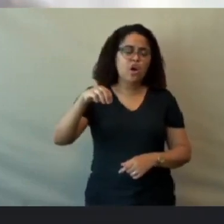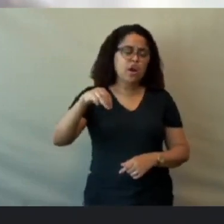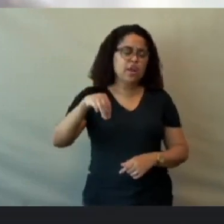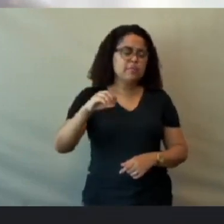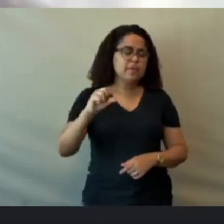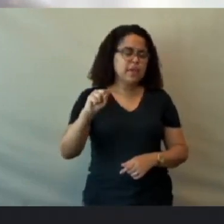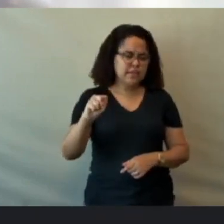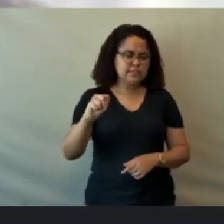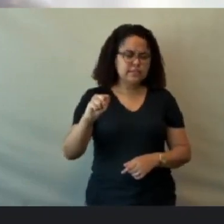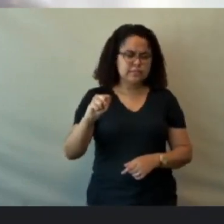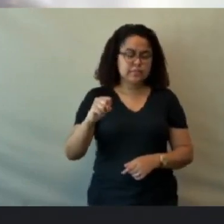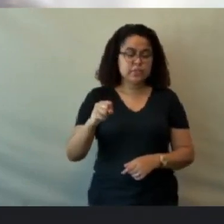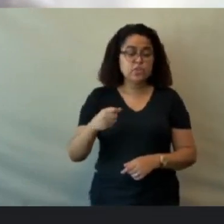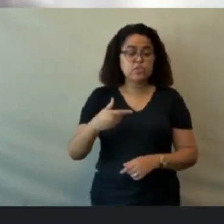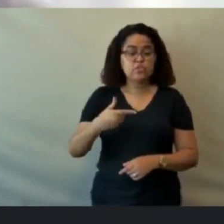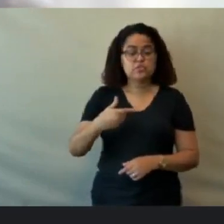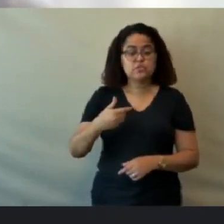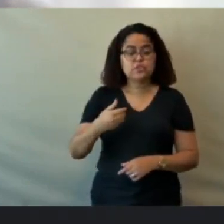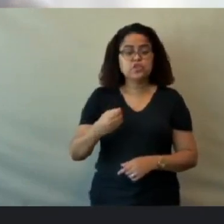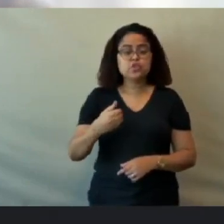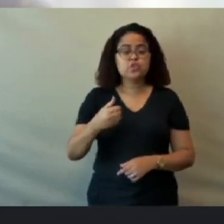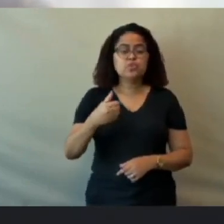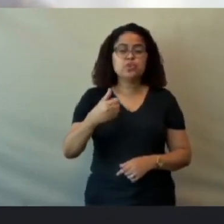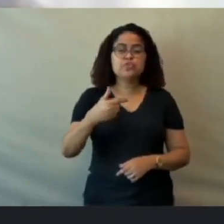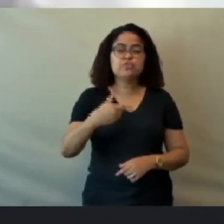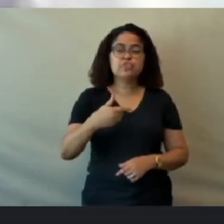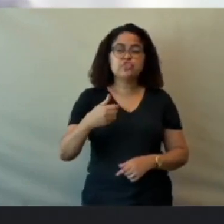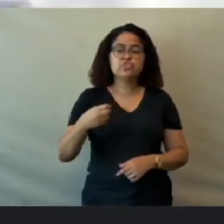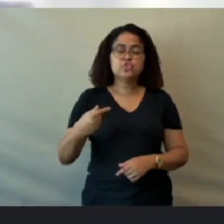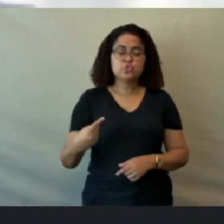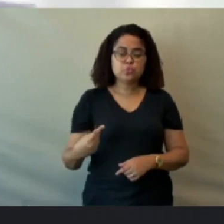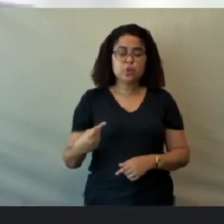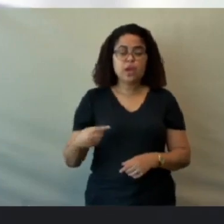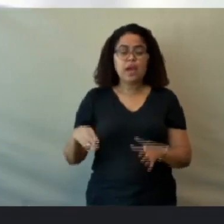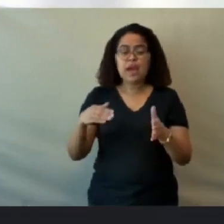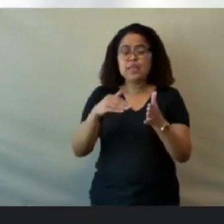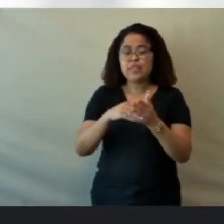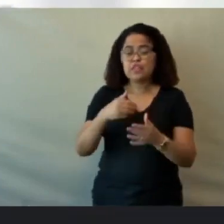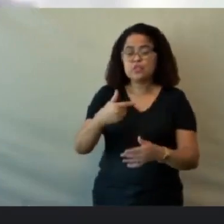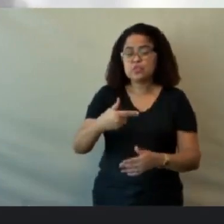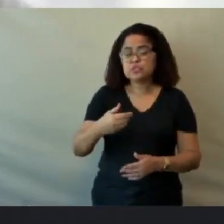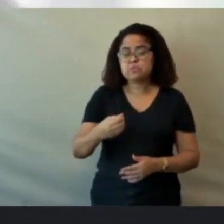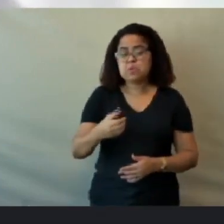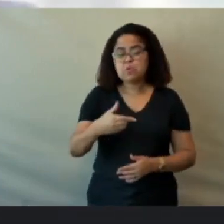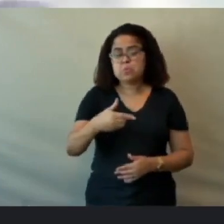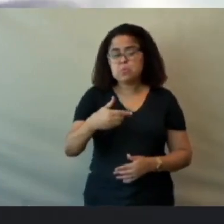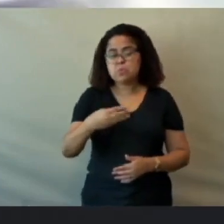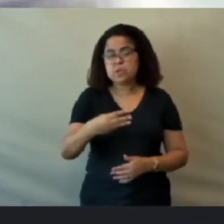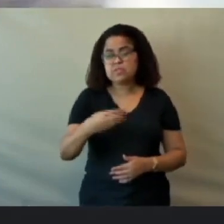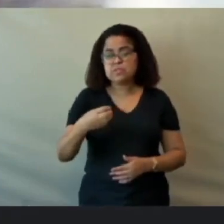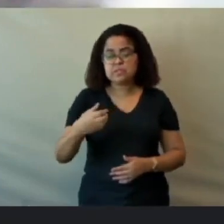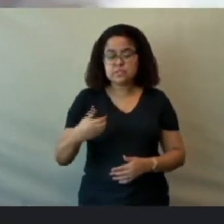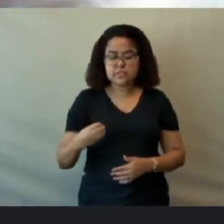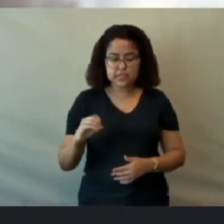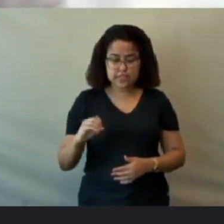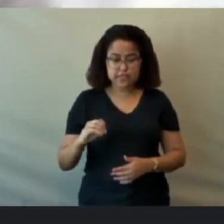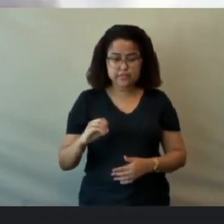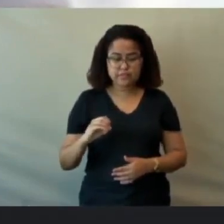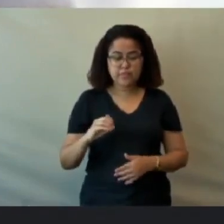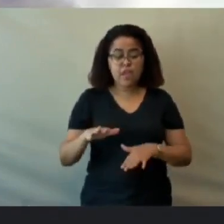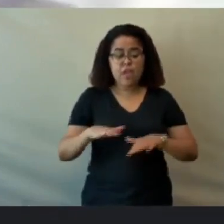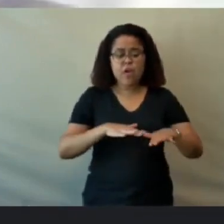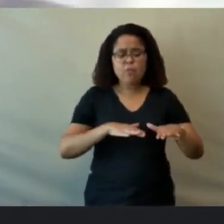nós estamos vivendo a década do envelhecimento saudável o que é esse movimento é um movimento que tenta fazer uma